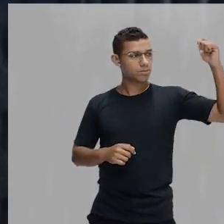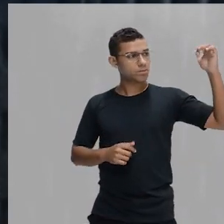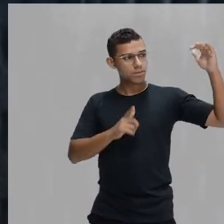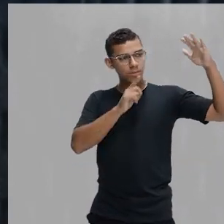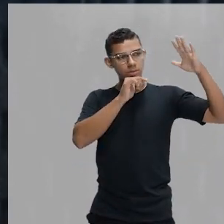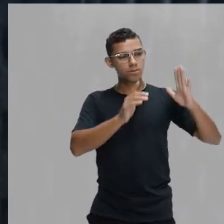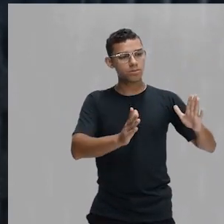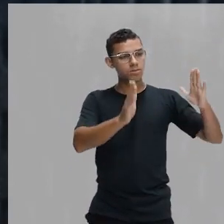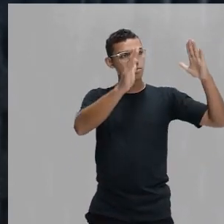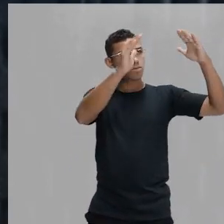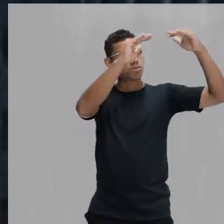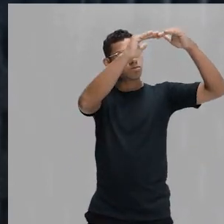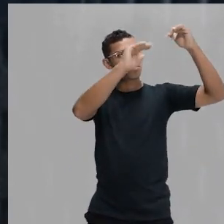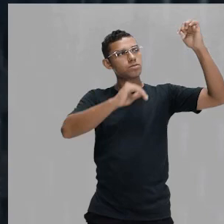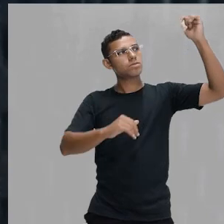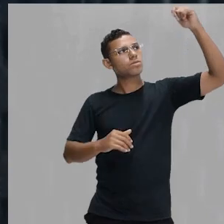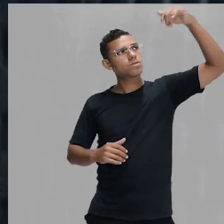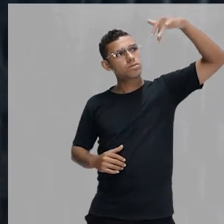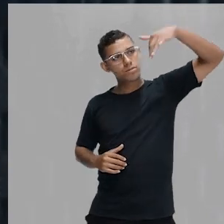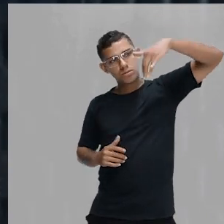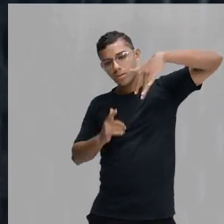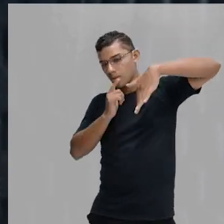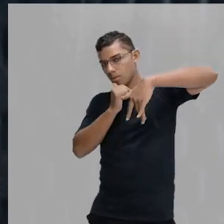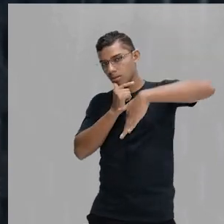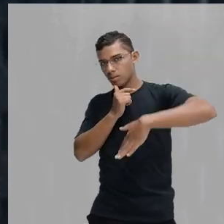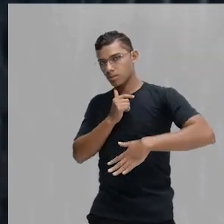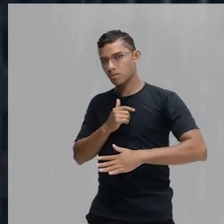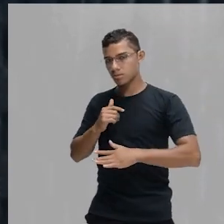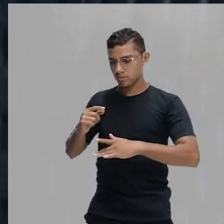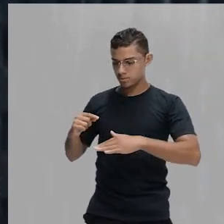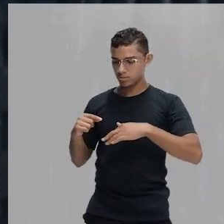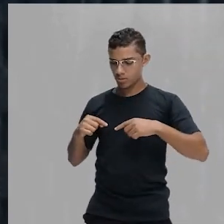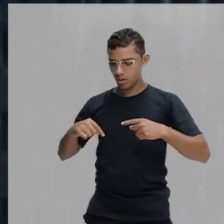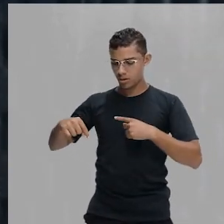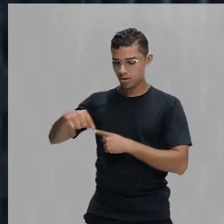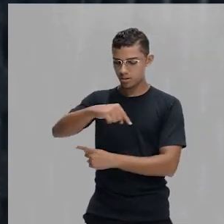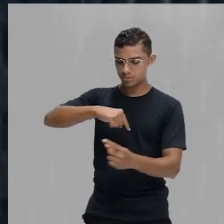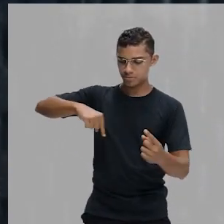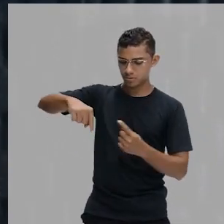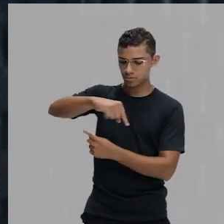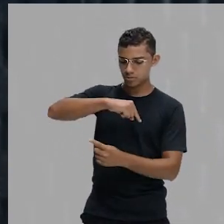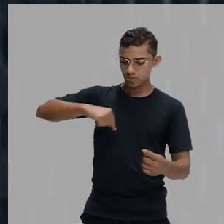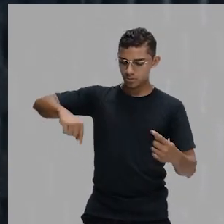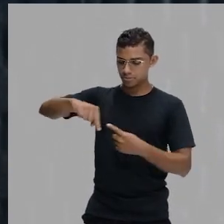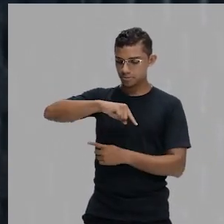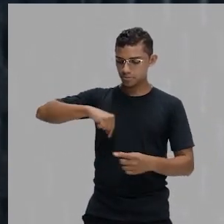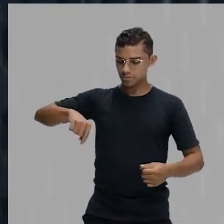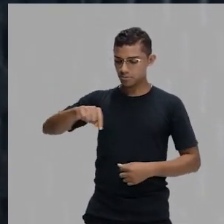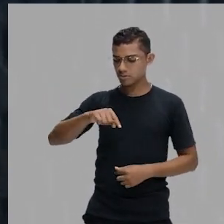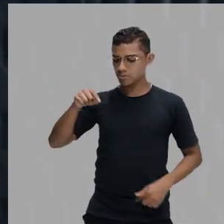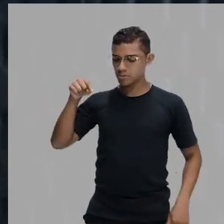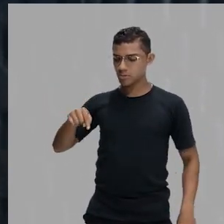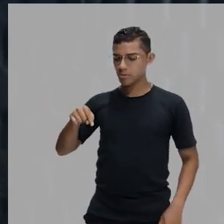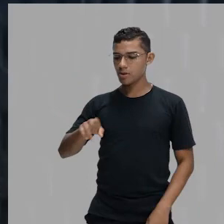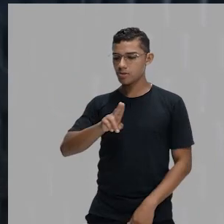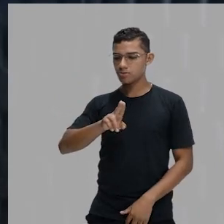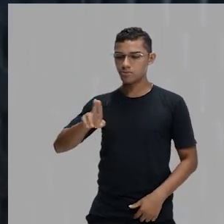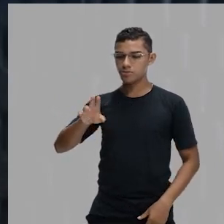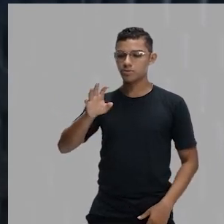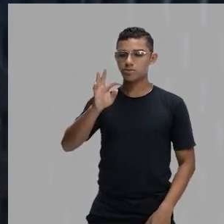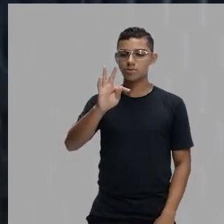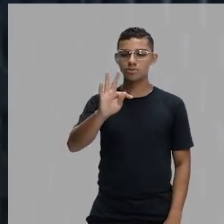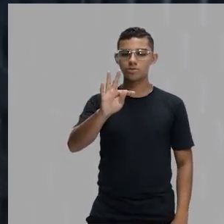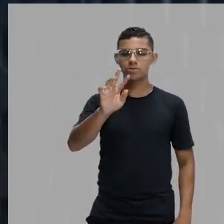com isso, né, esse movimento circular, ele vai lá para o gerador, transformando energia